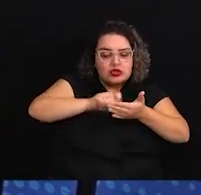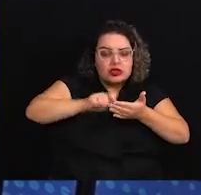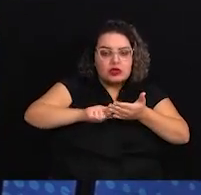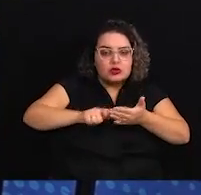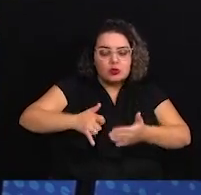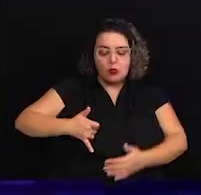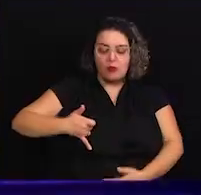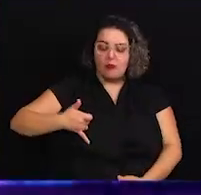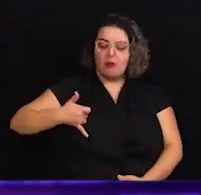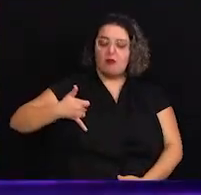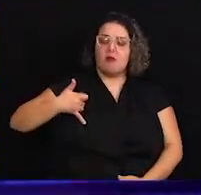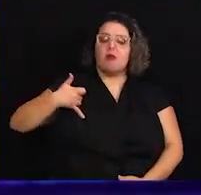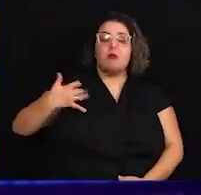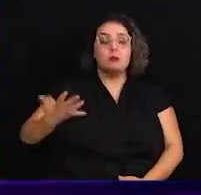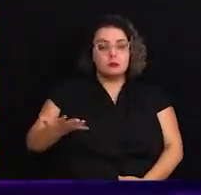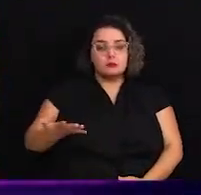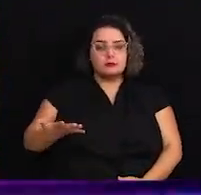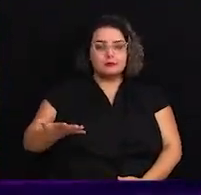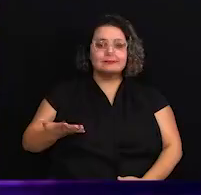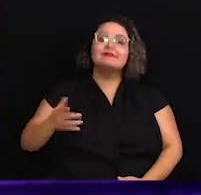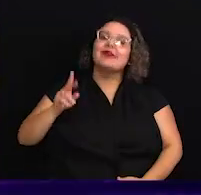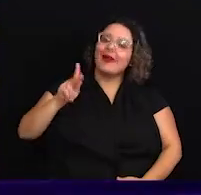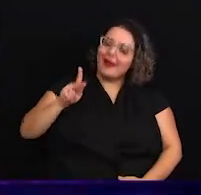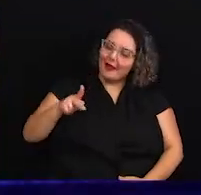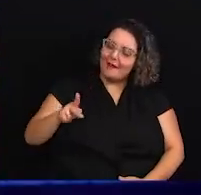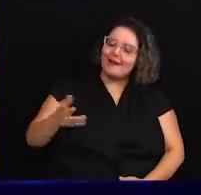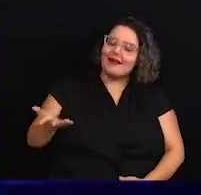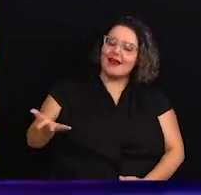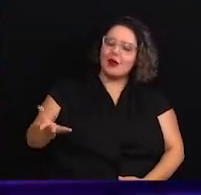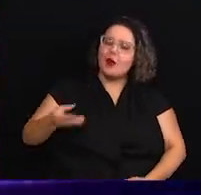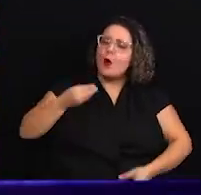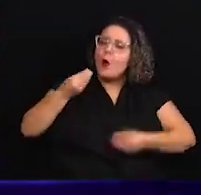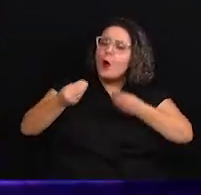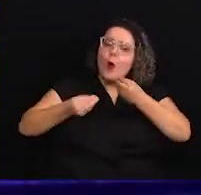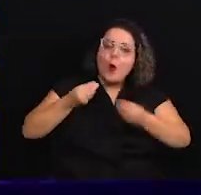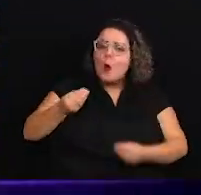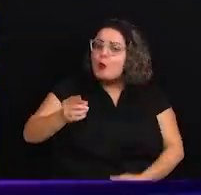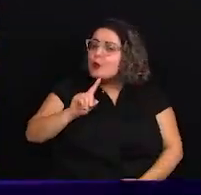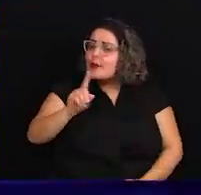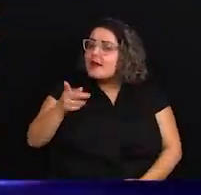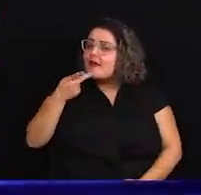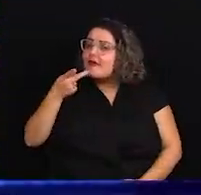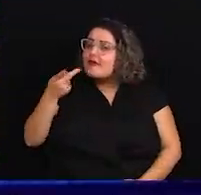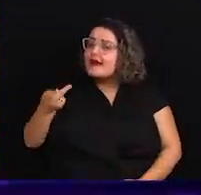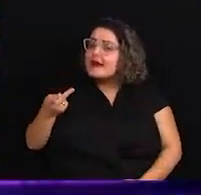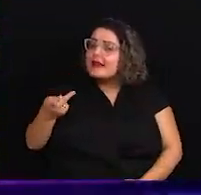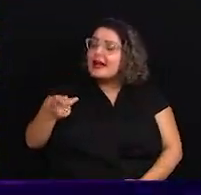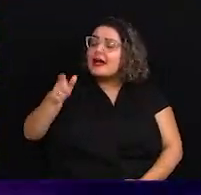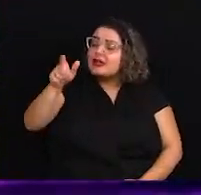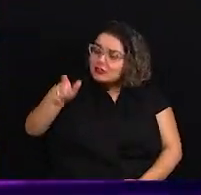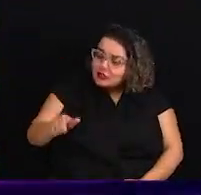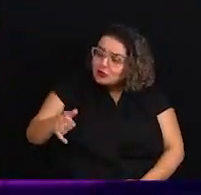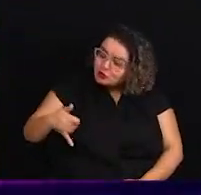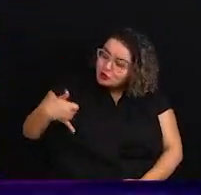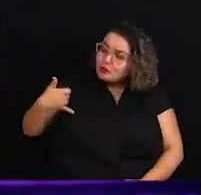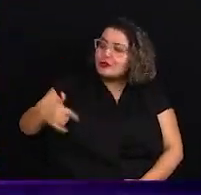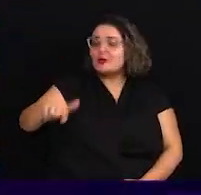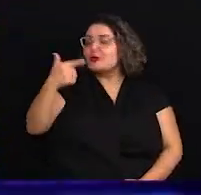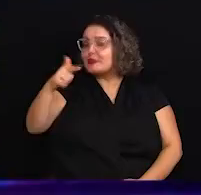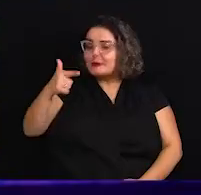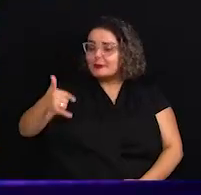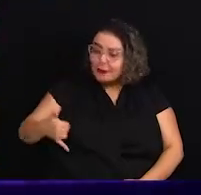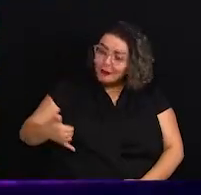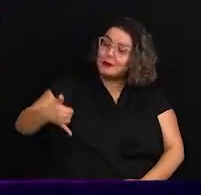Soberbo. É verdade, como não falar do Diário de um Soberbo sem ter soberba, né?